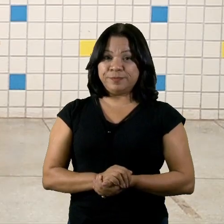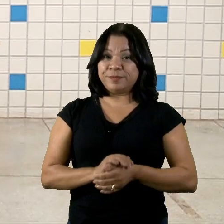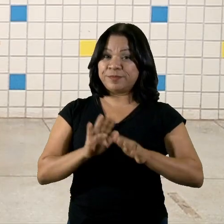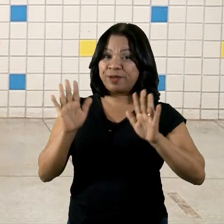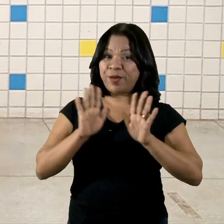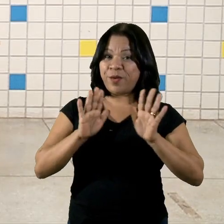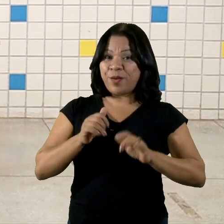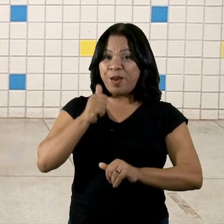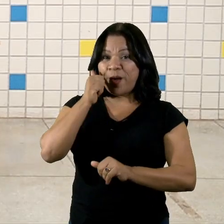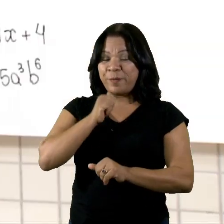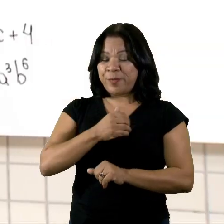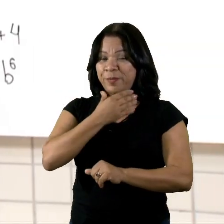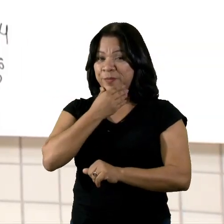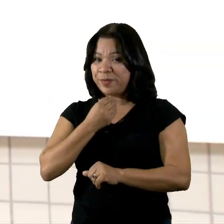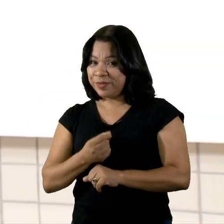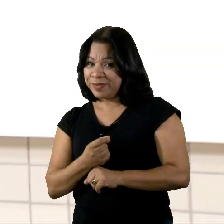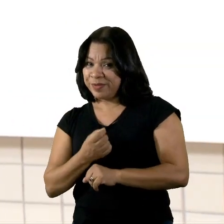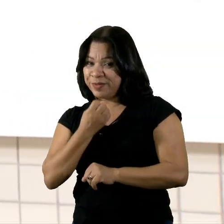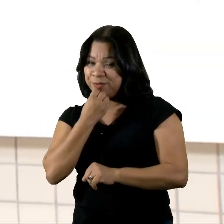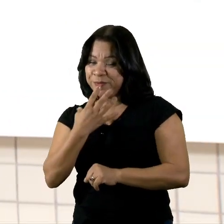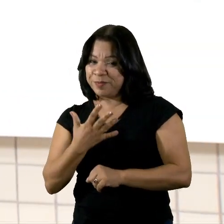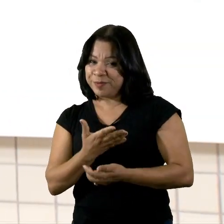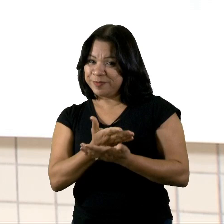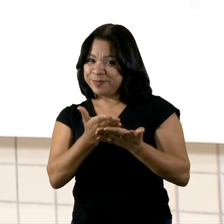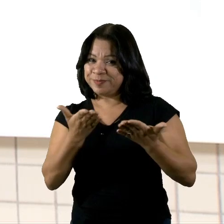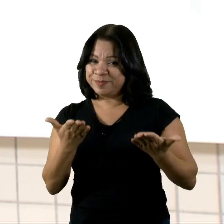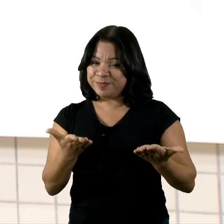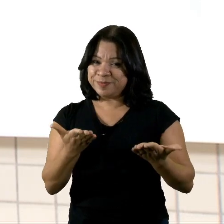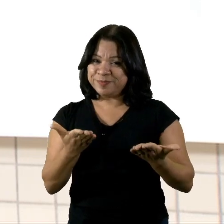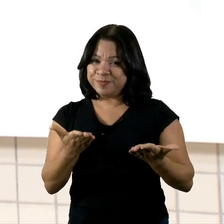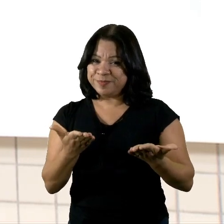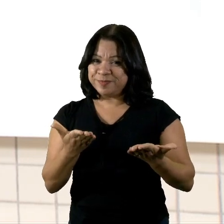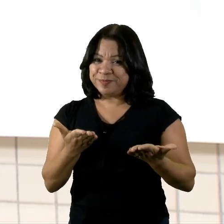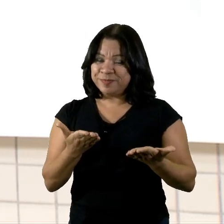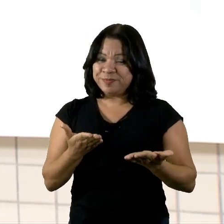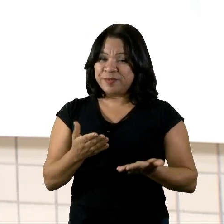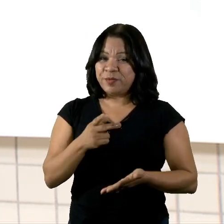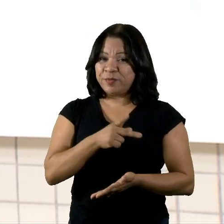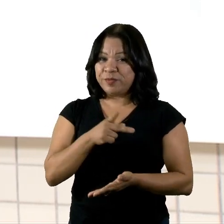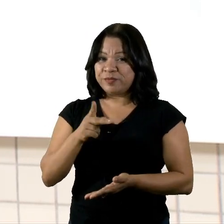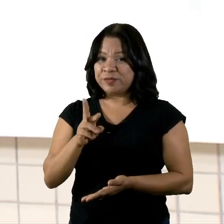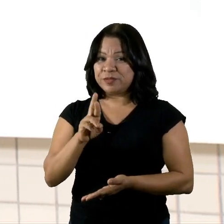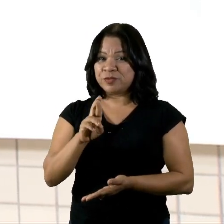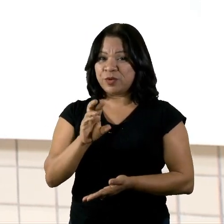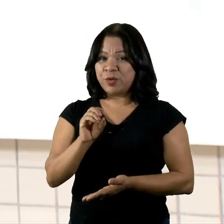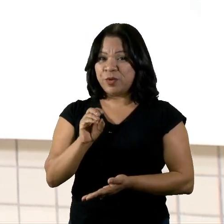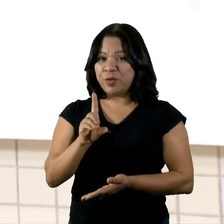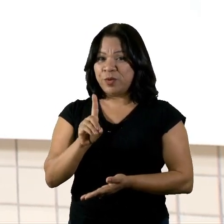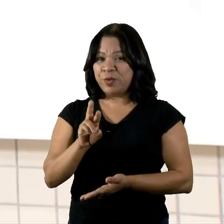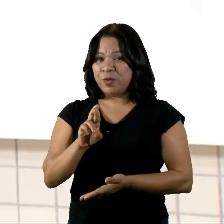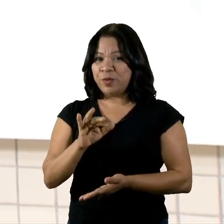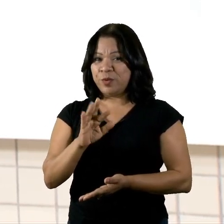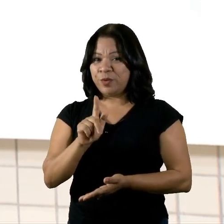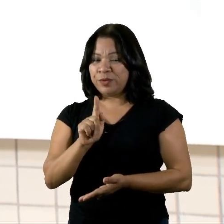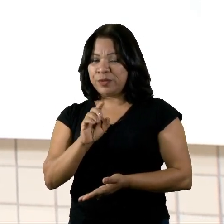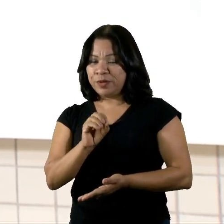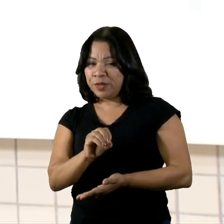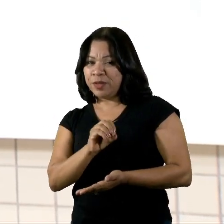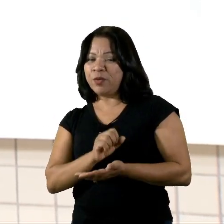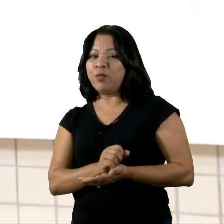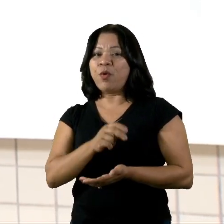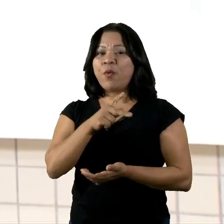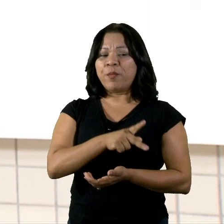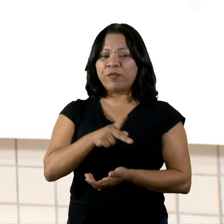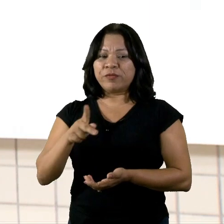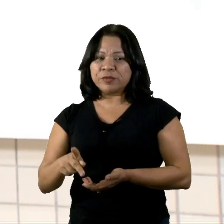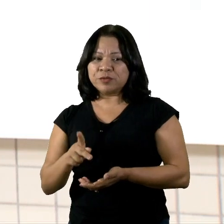Olá, meninos e meninas, tudo bem com vocês? Eu sou Rodrigo Mota, professor de matemática da Escola de Tempo Integral Vinícius de Moraes.